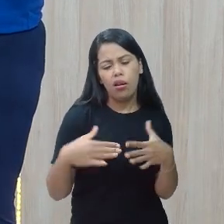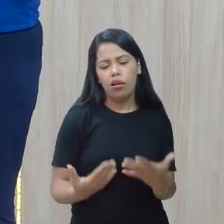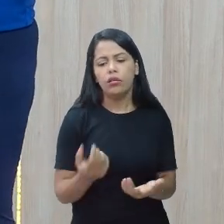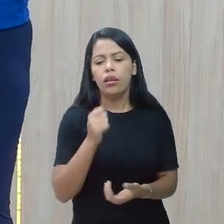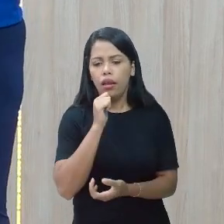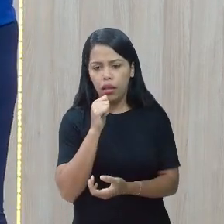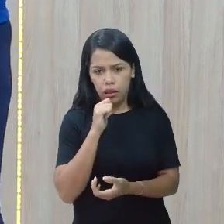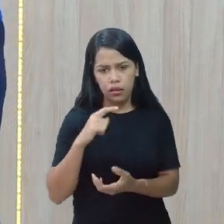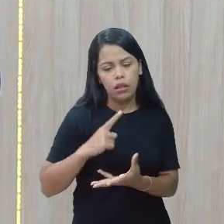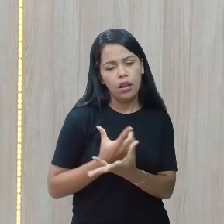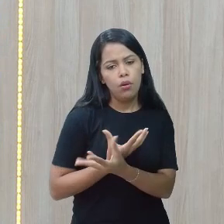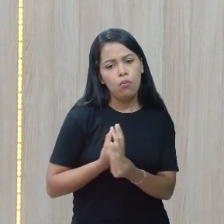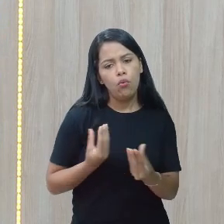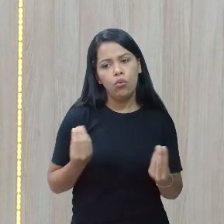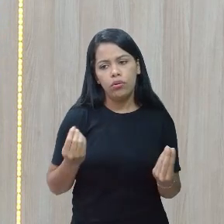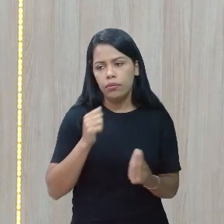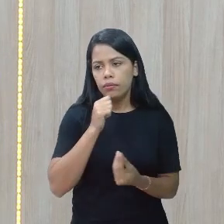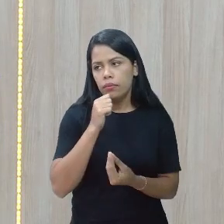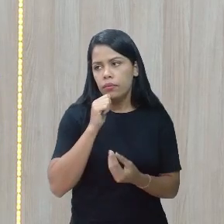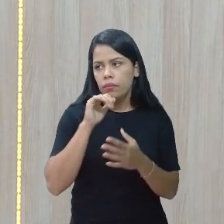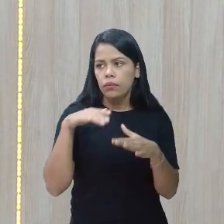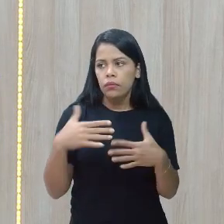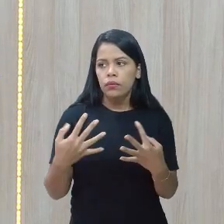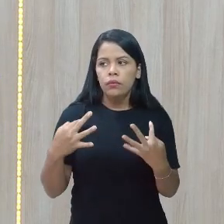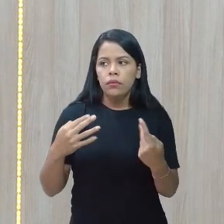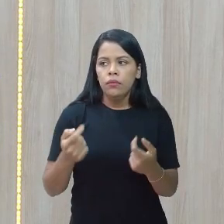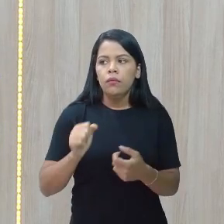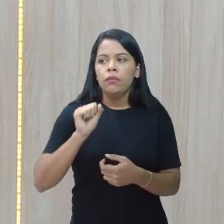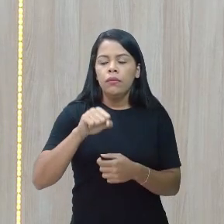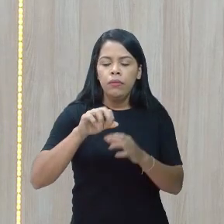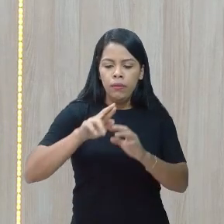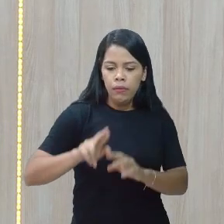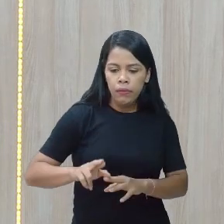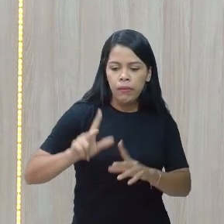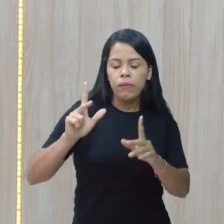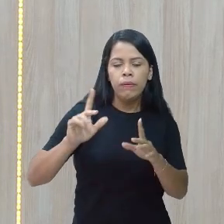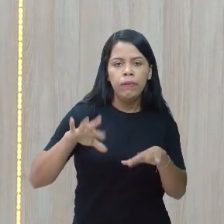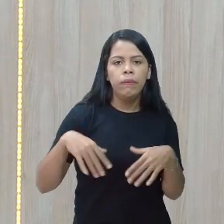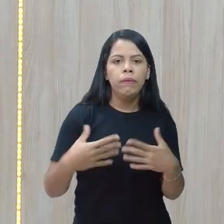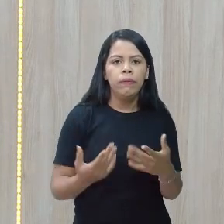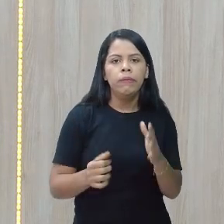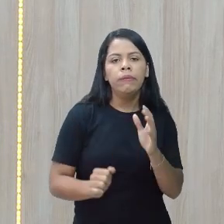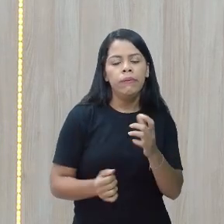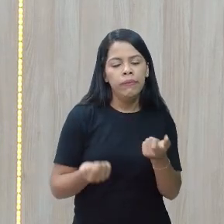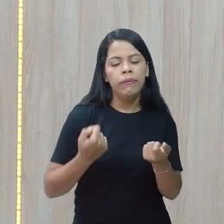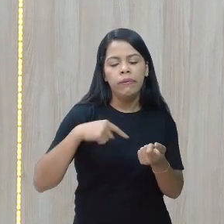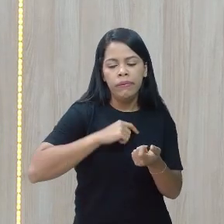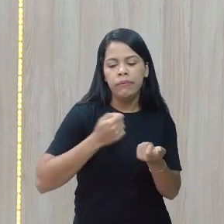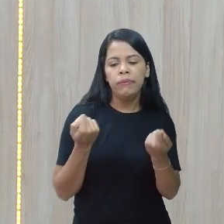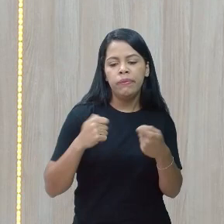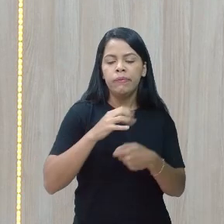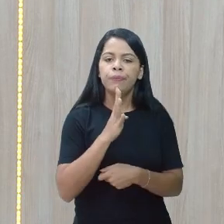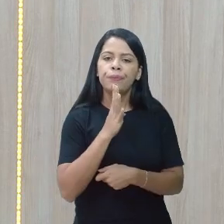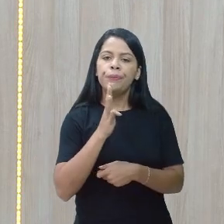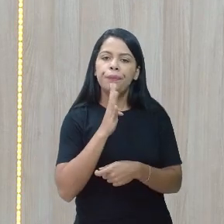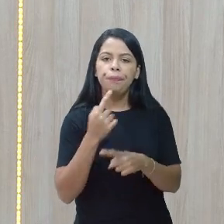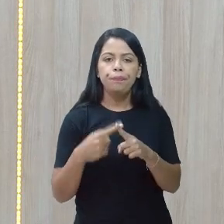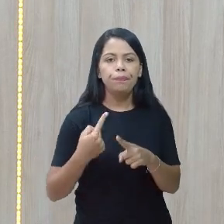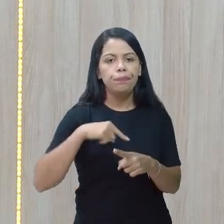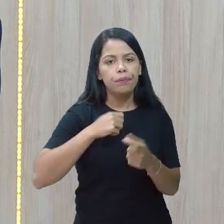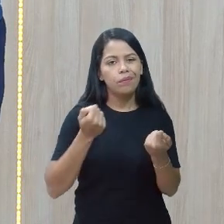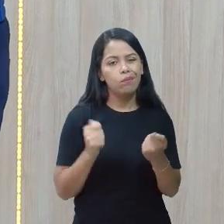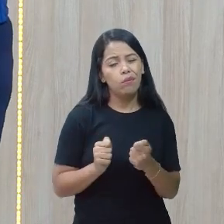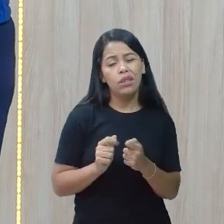ainda existem bastante, e elas são diferentes entre si, e é preciso que a gente conheça, para a gente sair